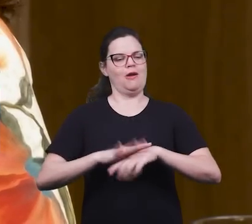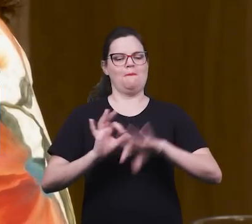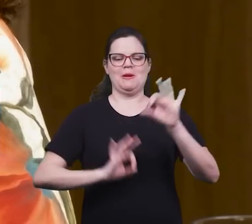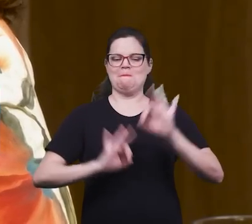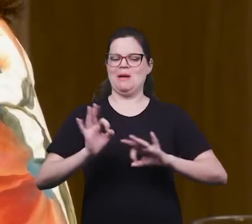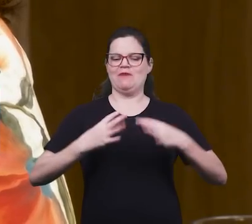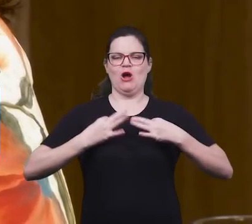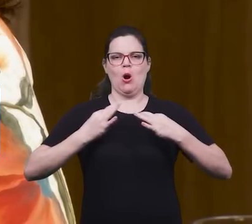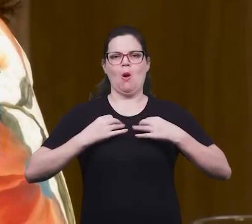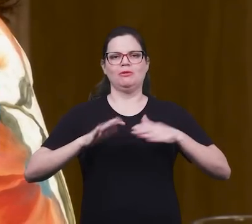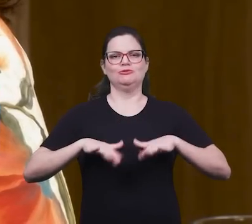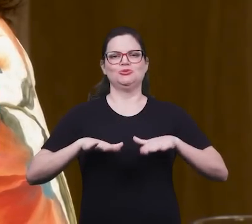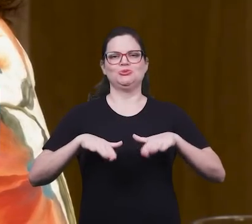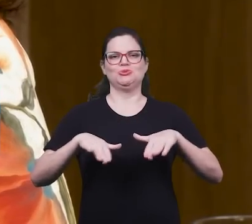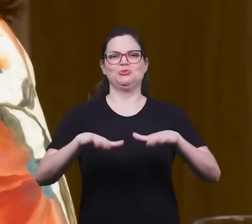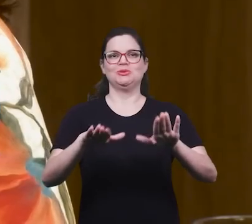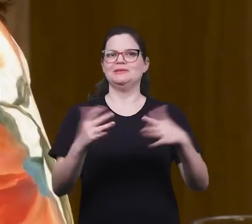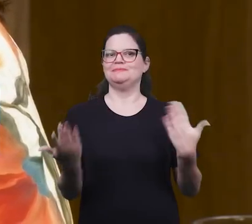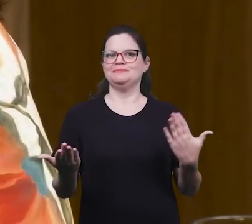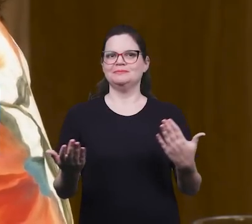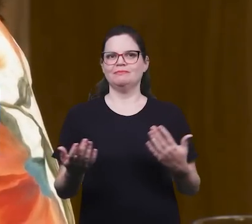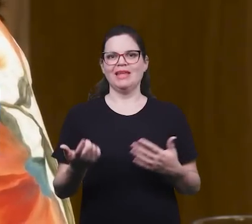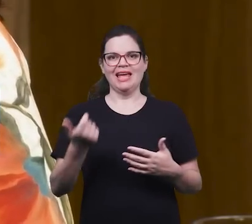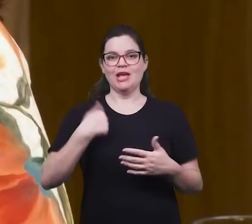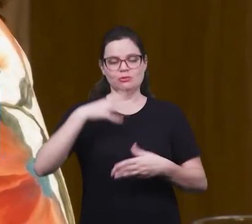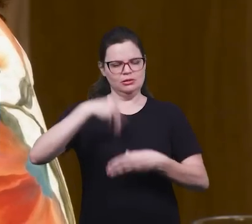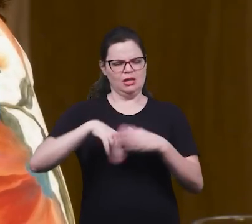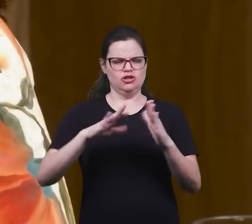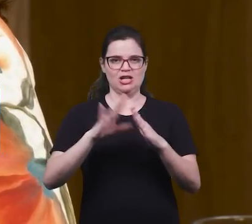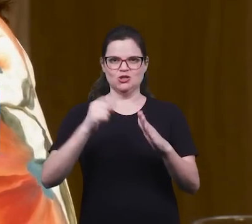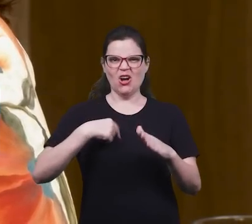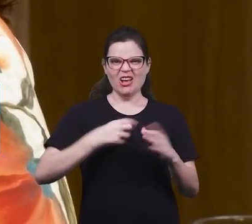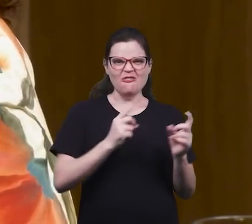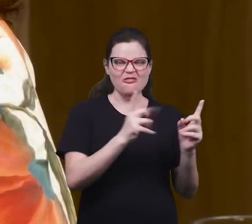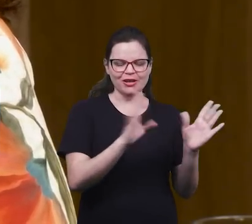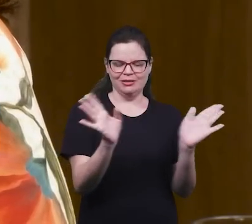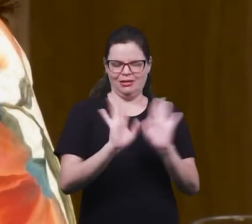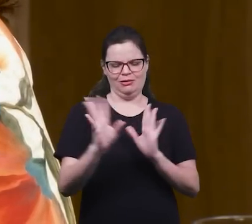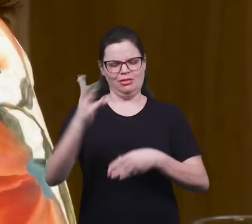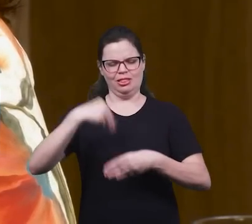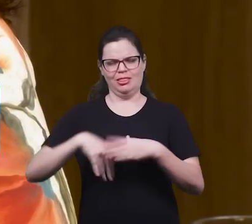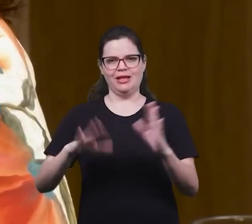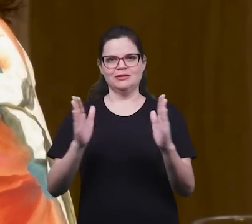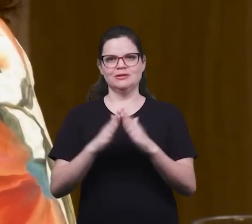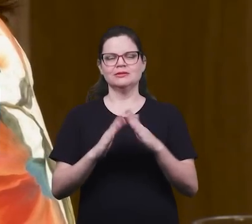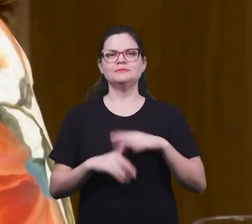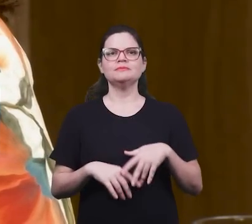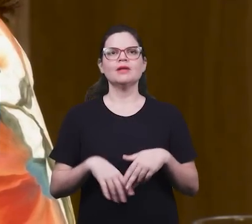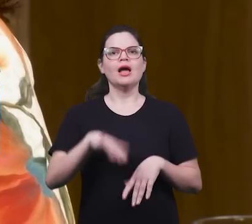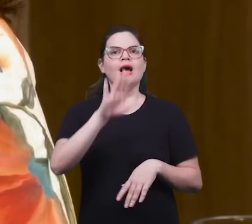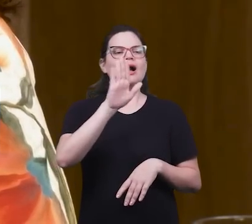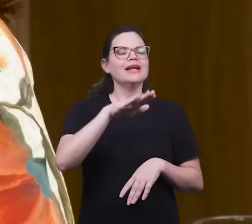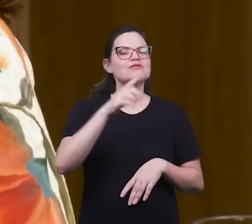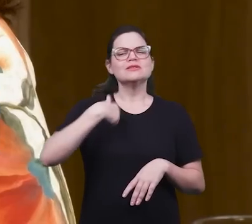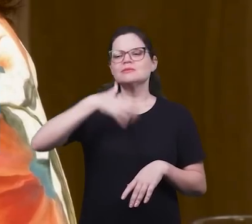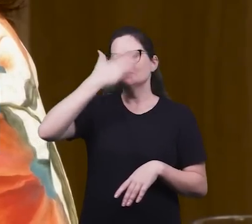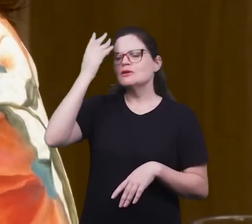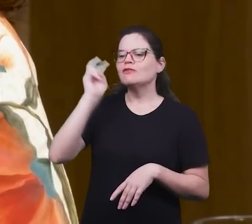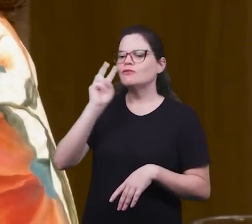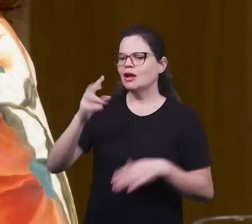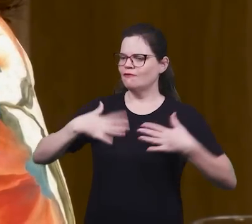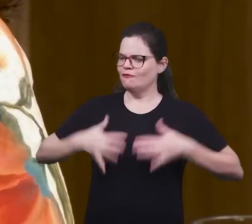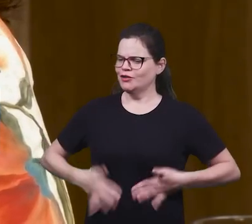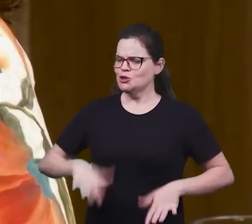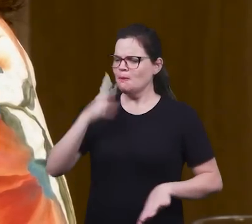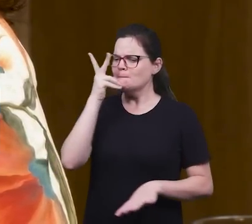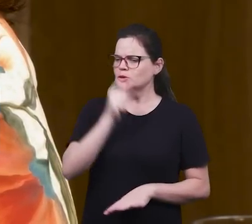andava sempre bem arrumadinho, porque eu fazia as costuras, as roupinhas, né? Nunca costurei para fora, mas só para dentro de casa mesmo, né? As pessoas elogiavam as roupas, a costura, eu falei, não, só para dentro, para fora não, né?